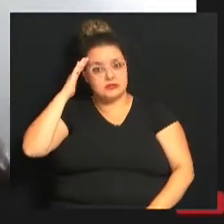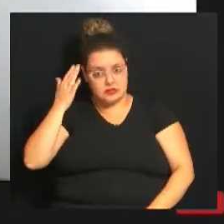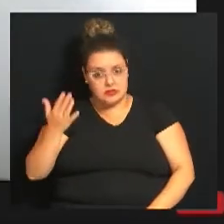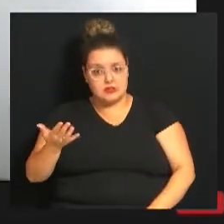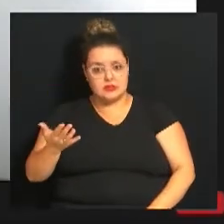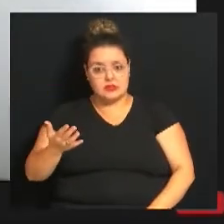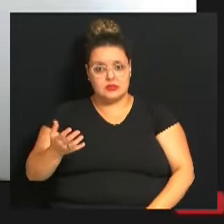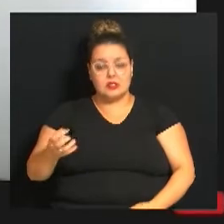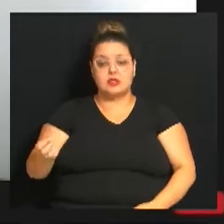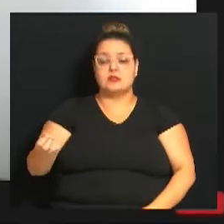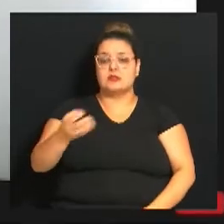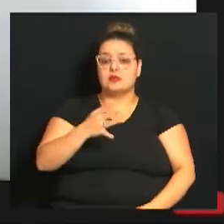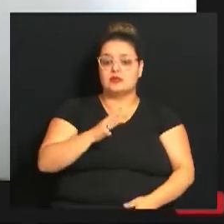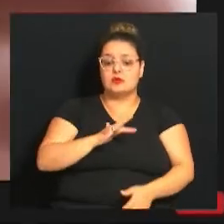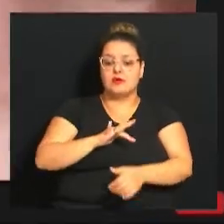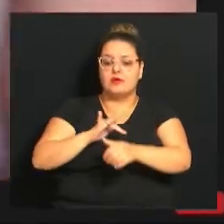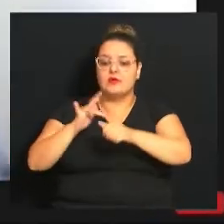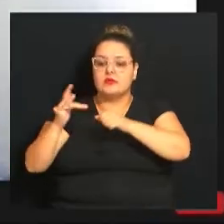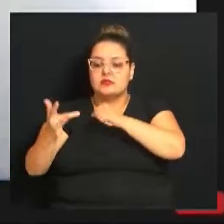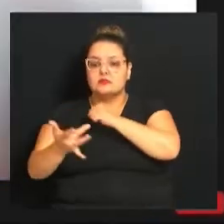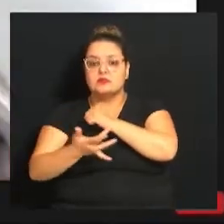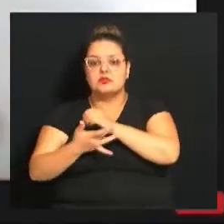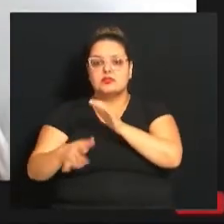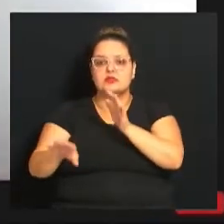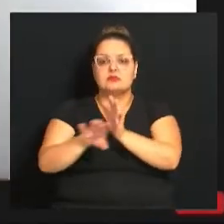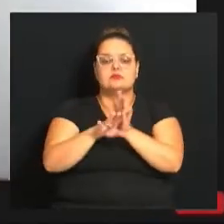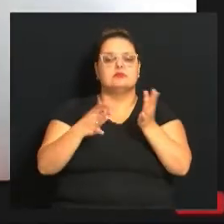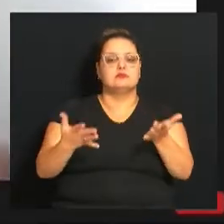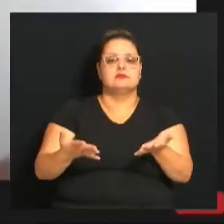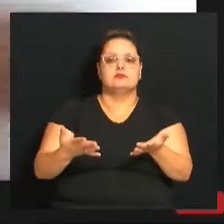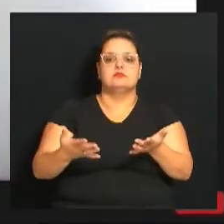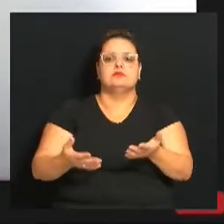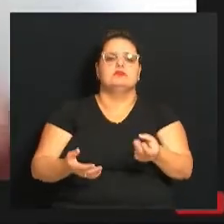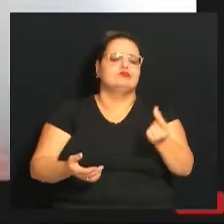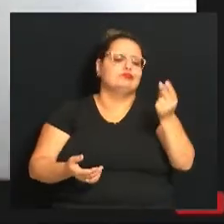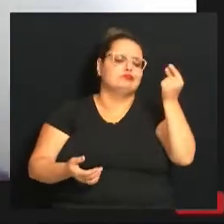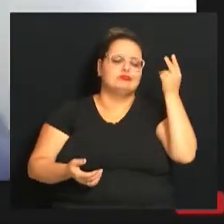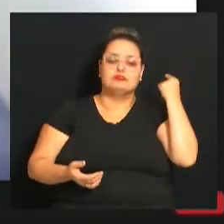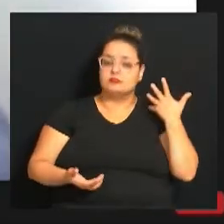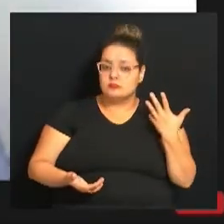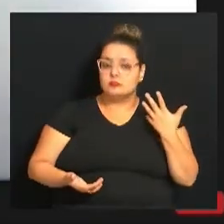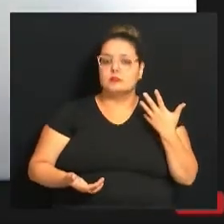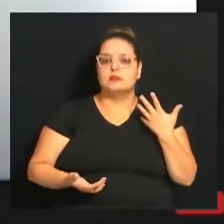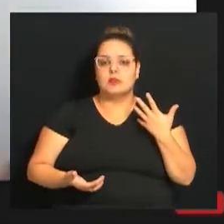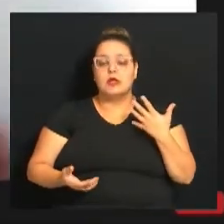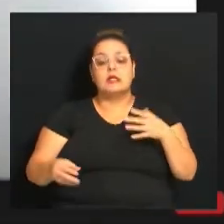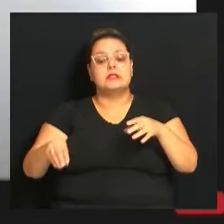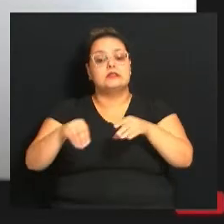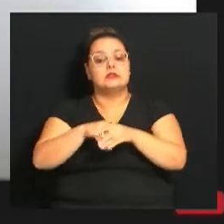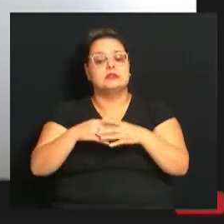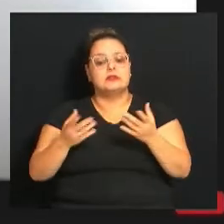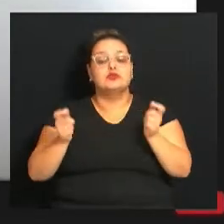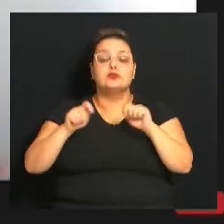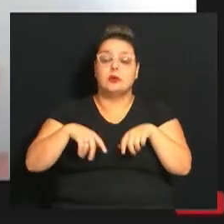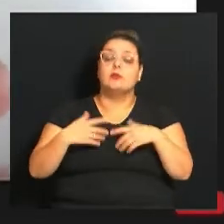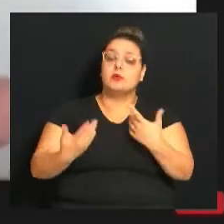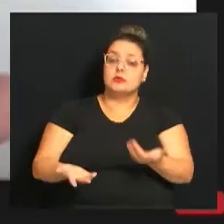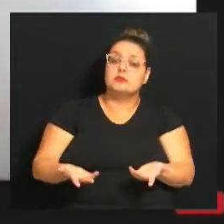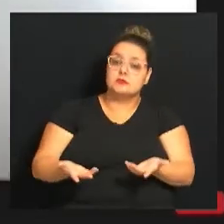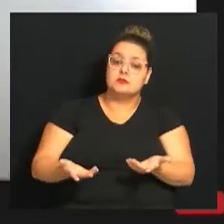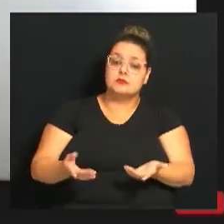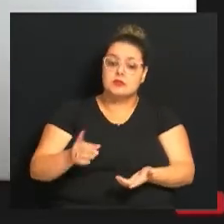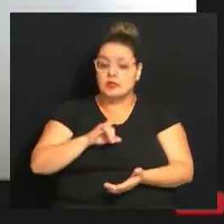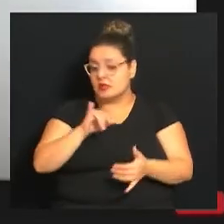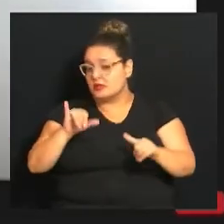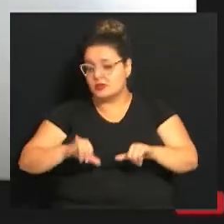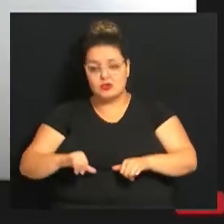dentro do pacote de TV e empacotaram isso já lá atrás, já colocaram isso como dentro de uma possibilidade, né, para não sofrer a indústria de TV